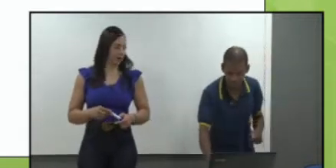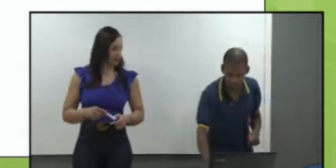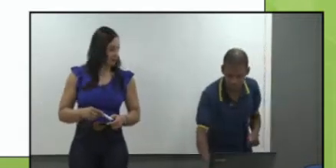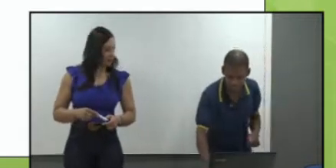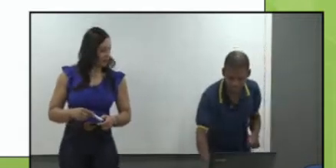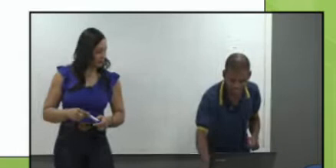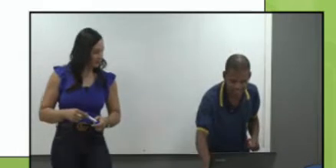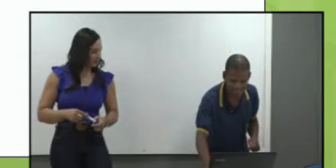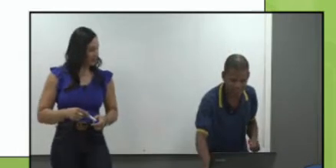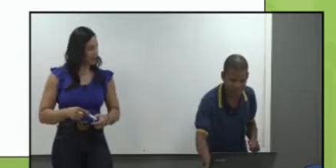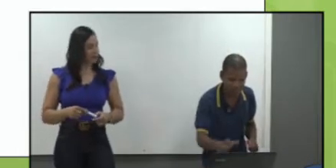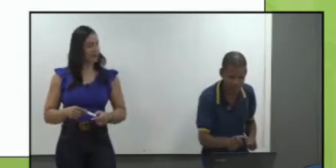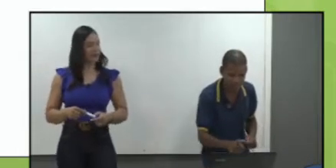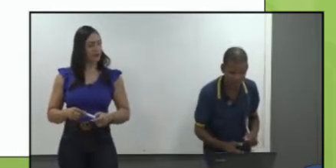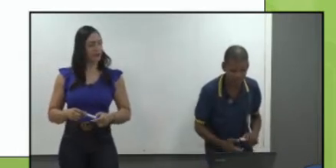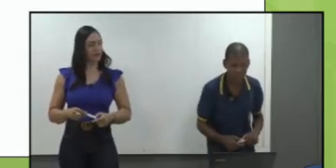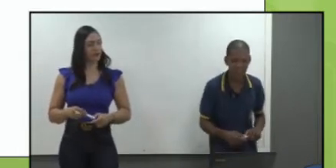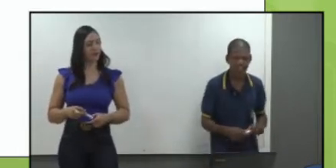Vamos lá para o próximo slide.